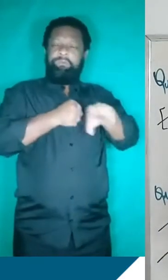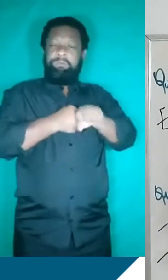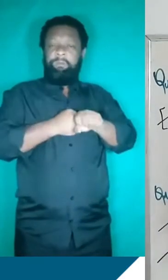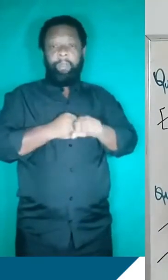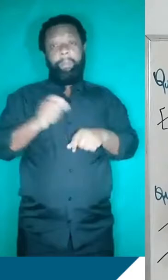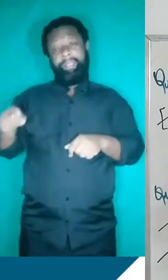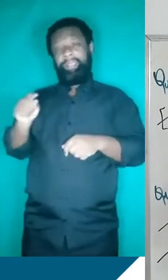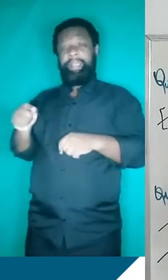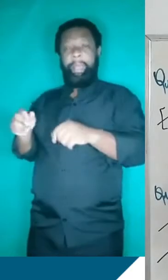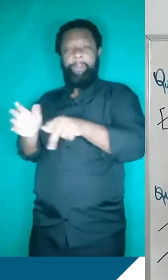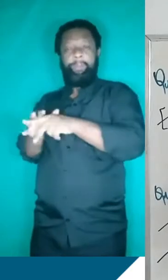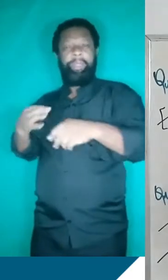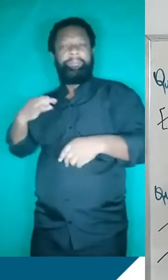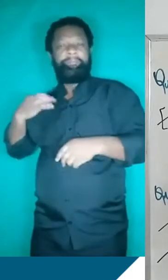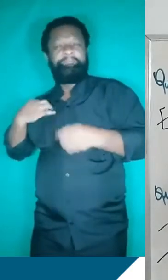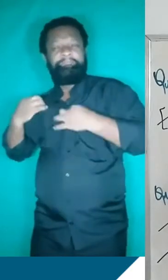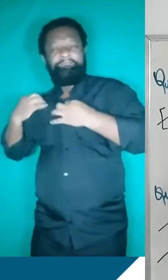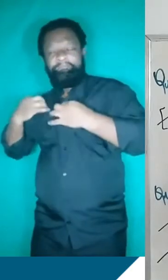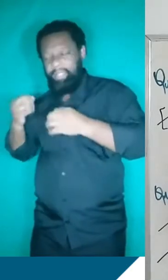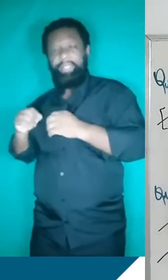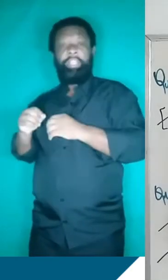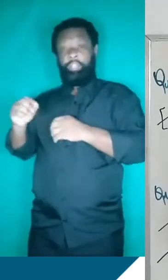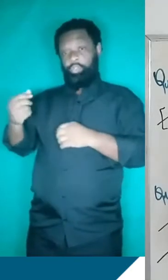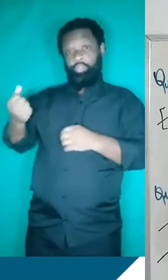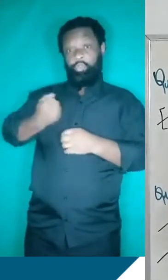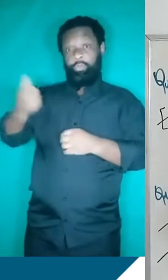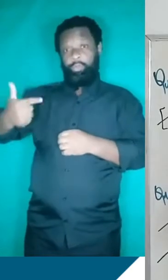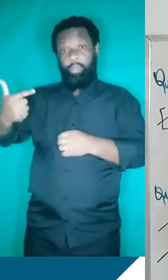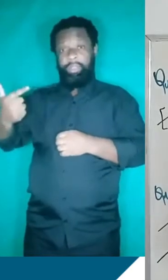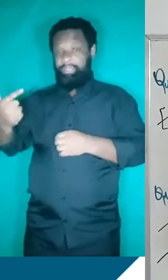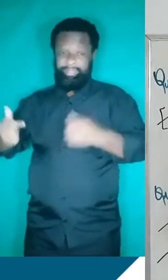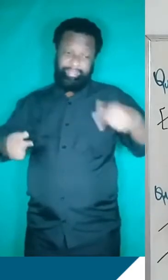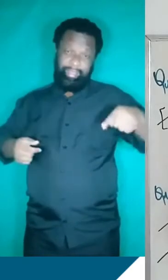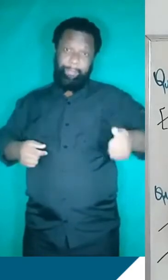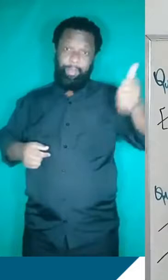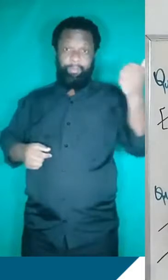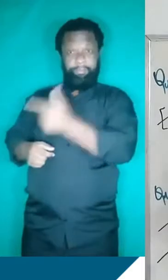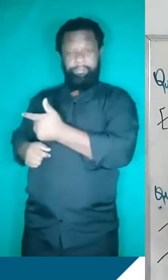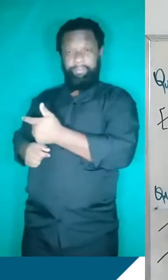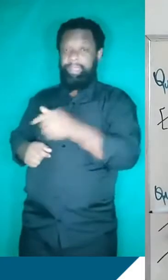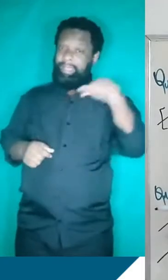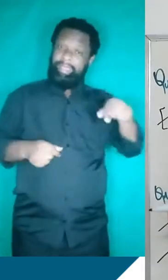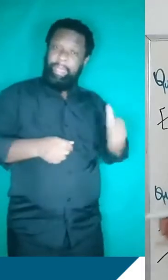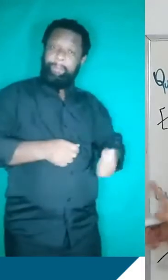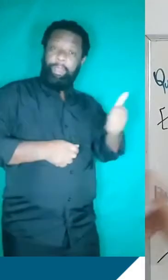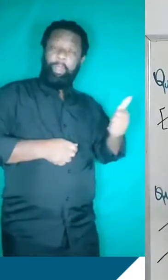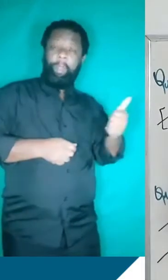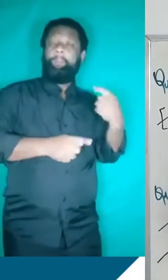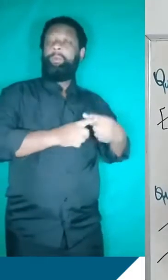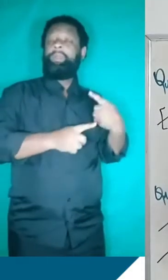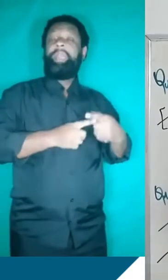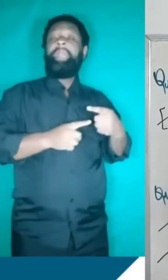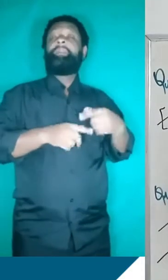fraldas de pano convencionais constituídas de fibras de celulose número 2. A maior eficiência dessas fraldas descartáveis em